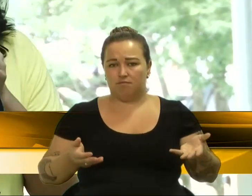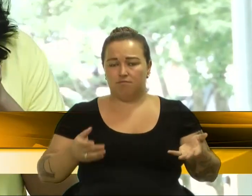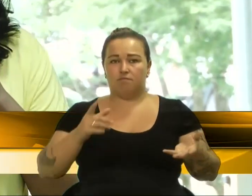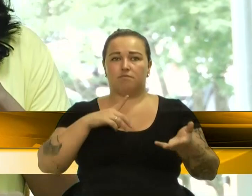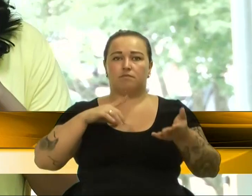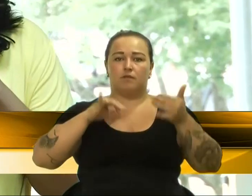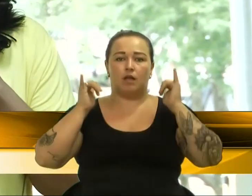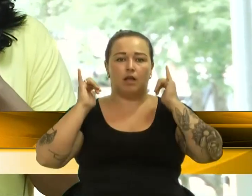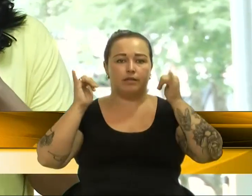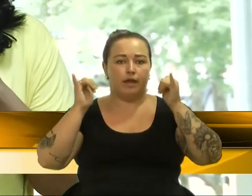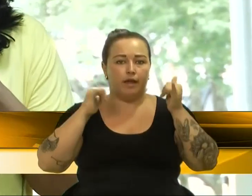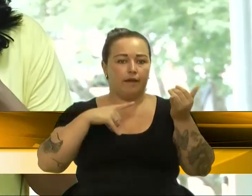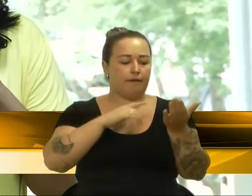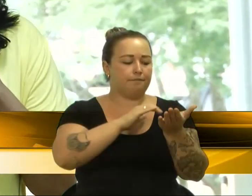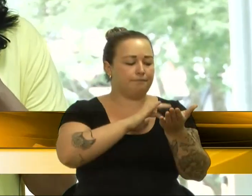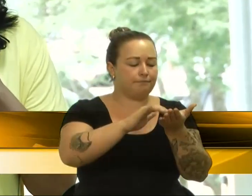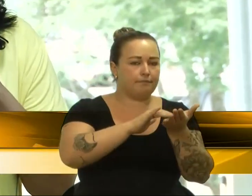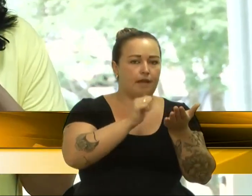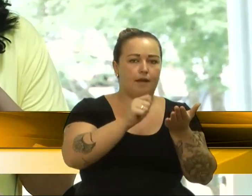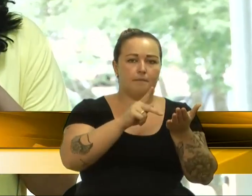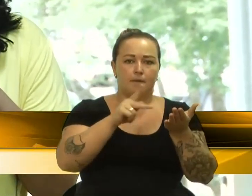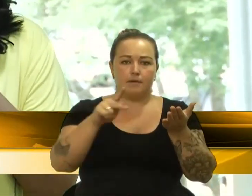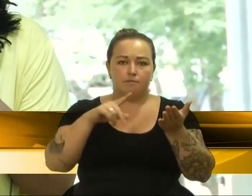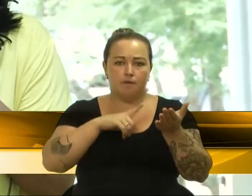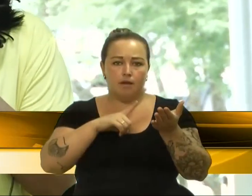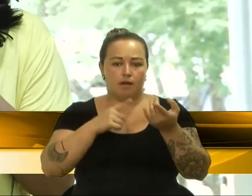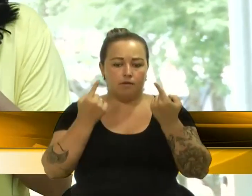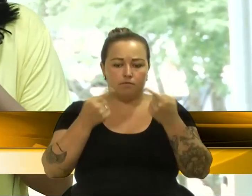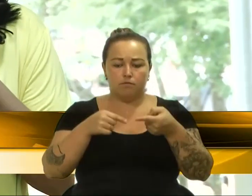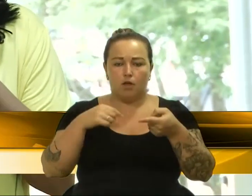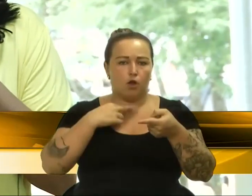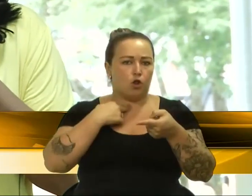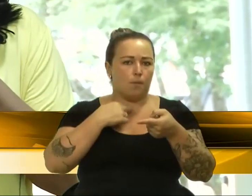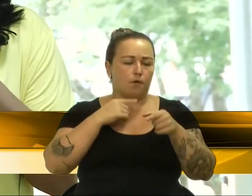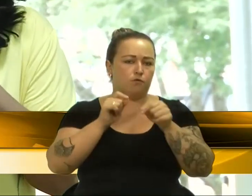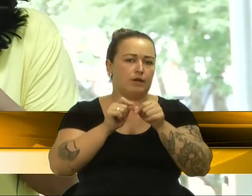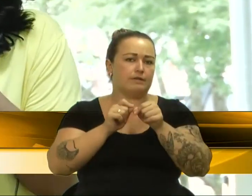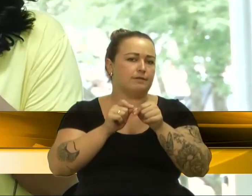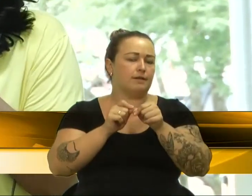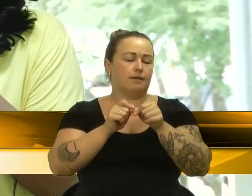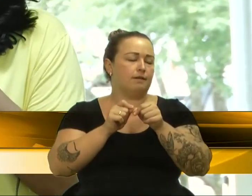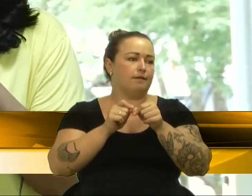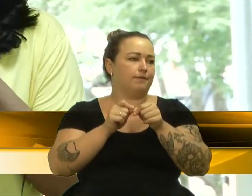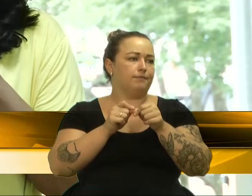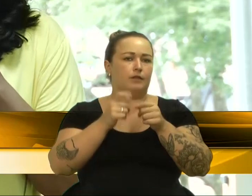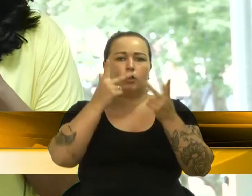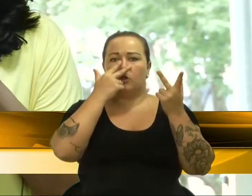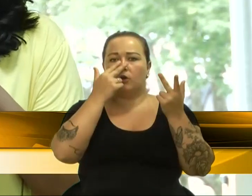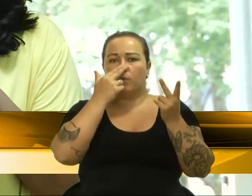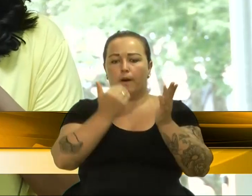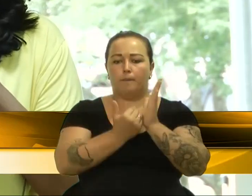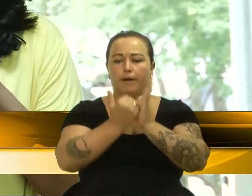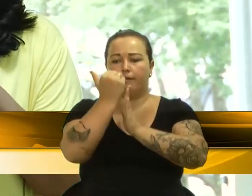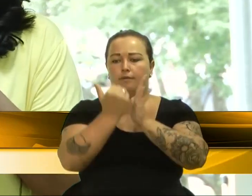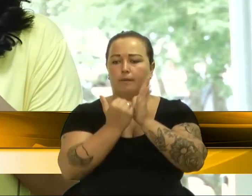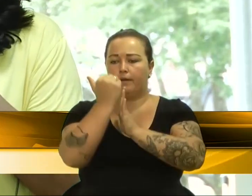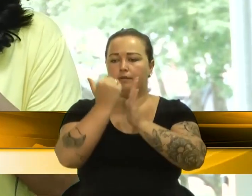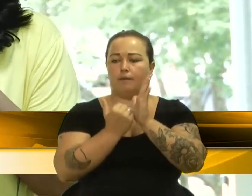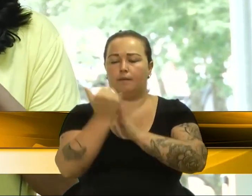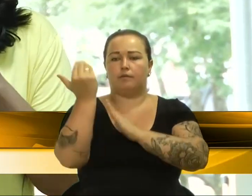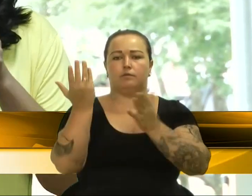por aplicativo, a gente tem um monte de transporte concorrendo, a gente não pode fazer esse tipo de ação sem um embasamento